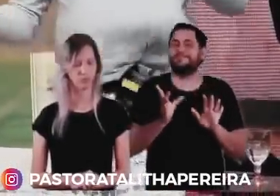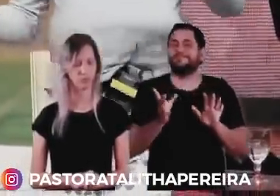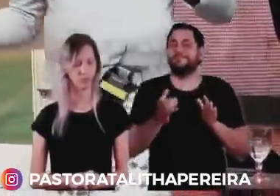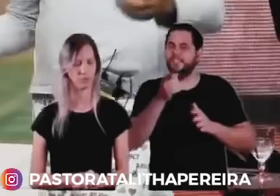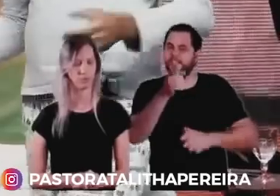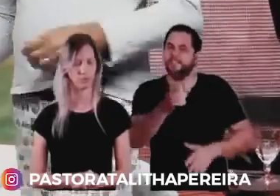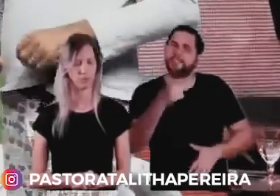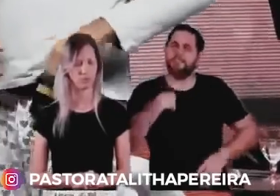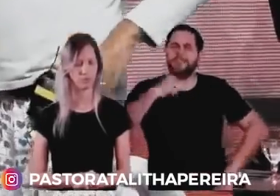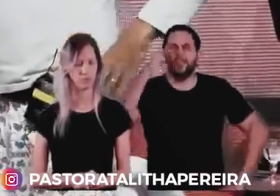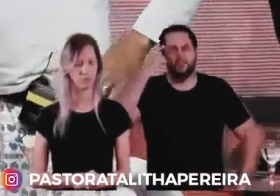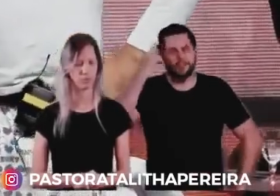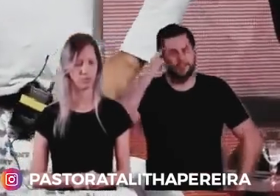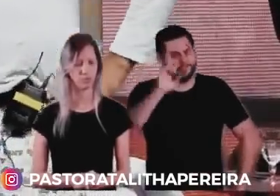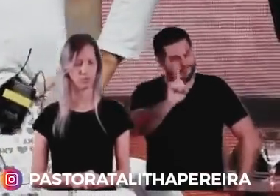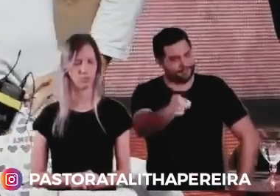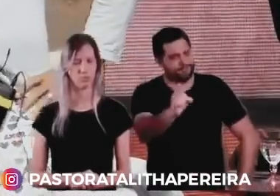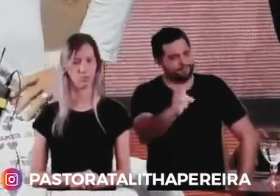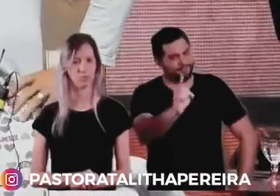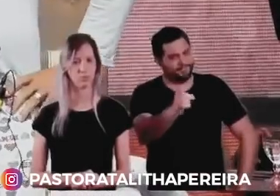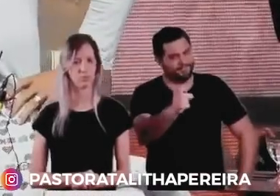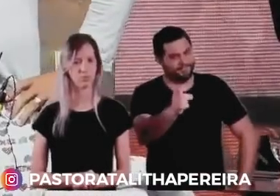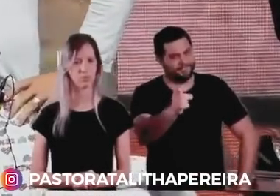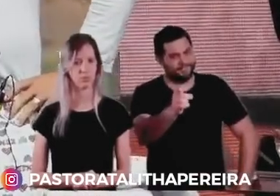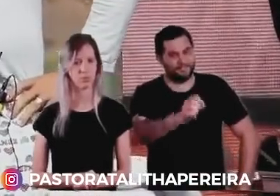Você pode estar até pensando aí.